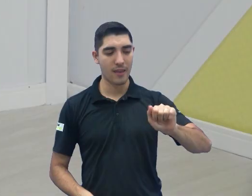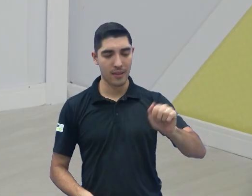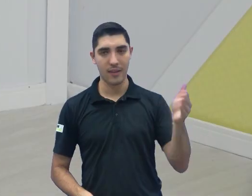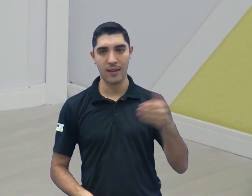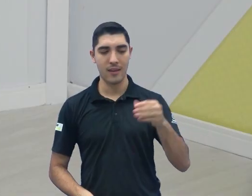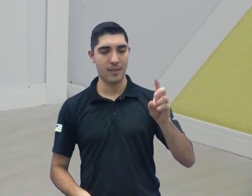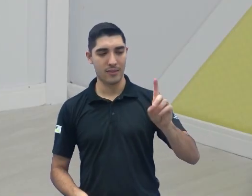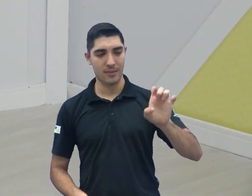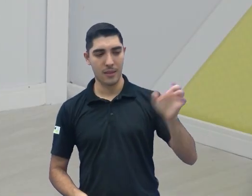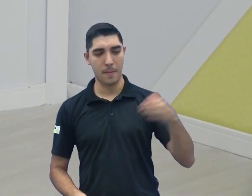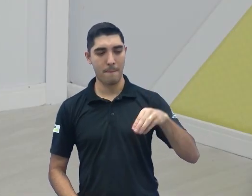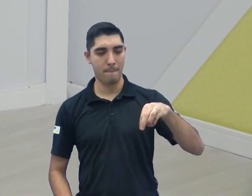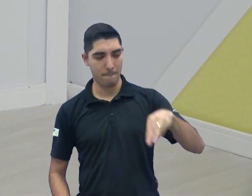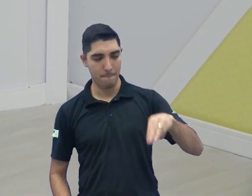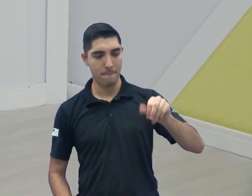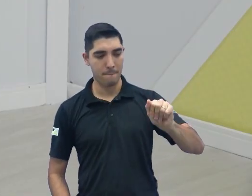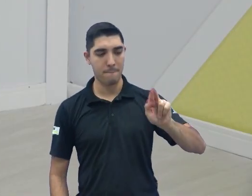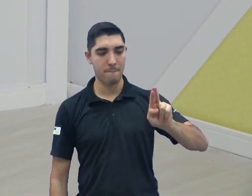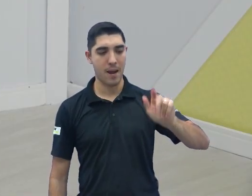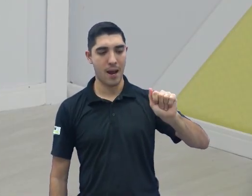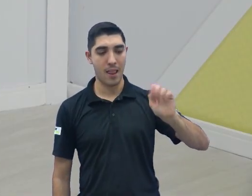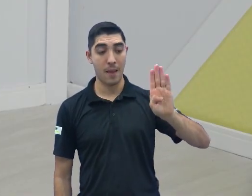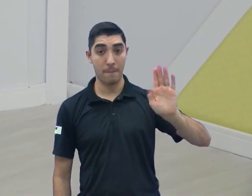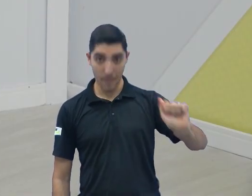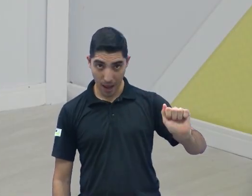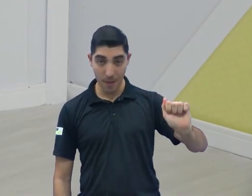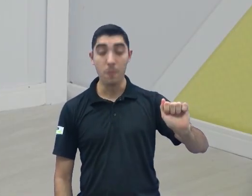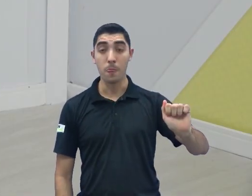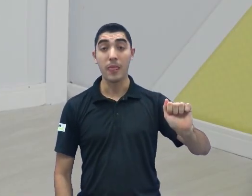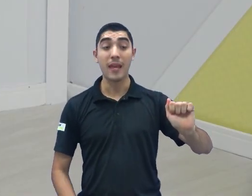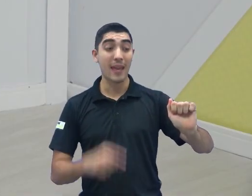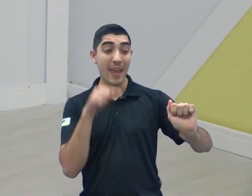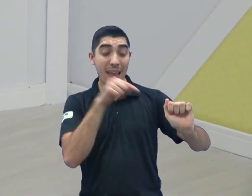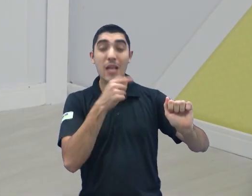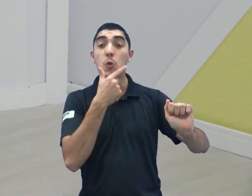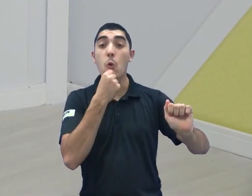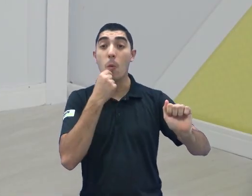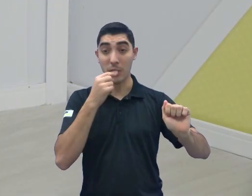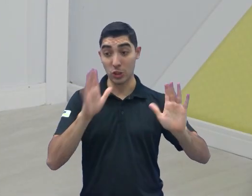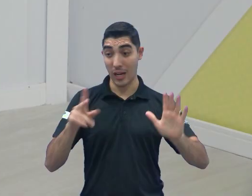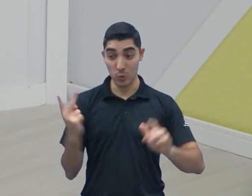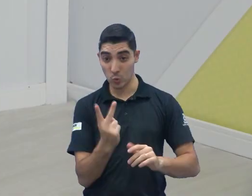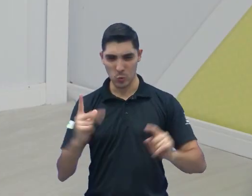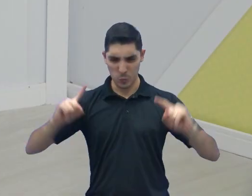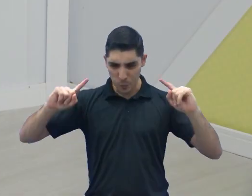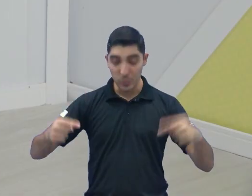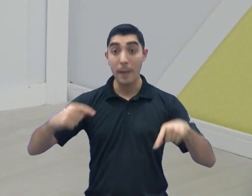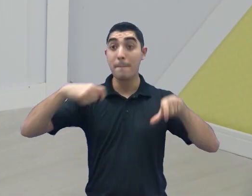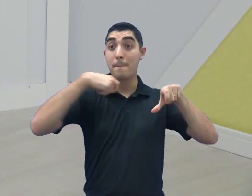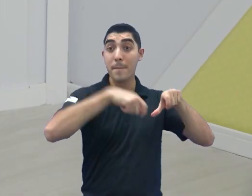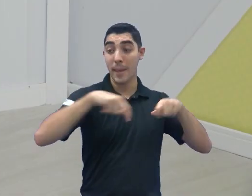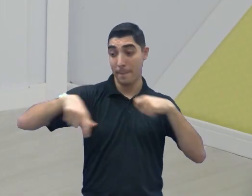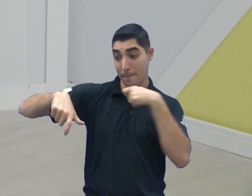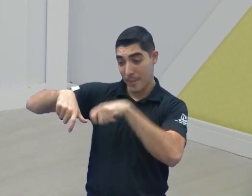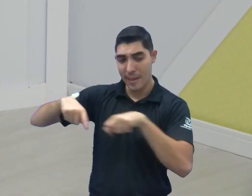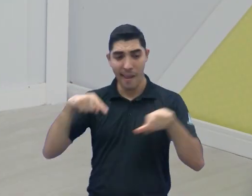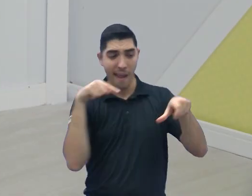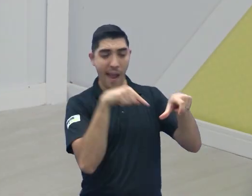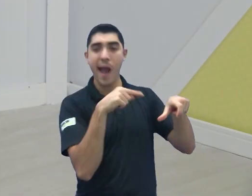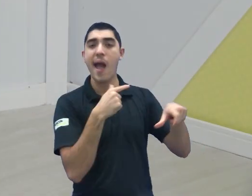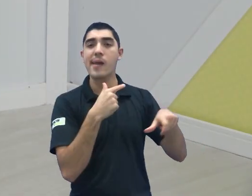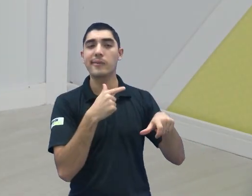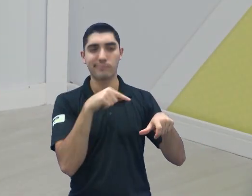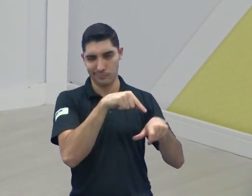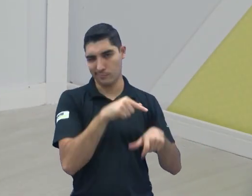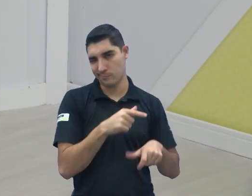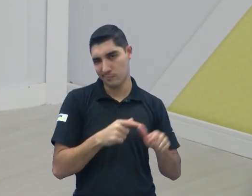Marabá, e foi no último pênalti que o menino do Águia de Marabá resolveu dar uma cavadinha mal feita por sinal, e prevaleceu o